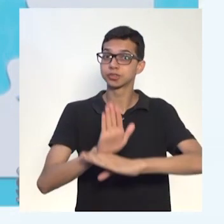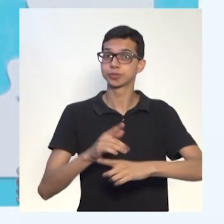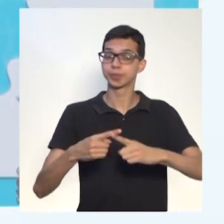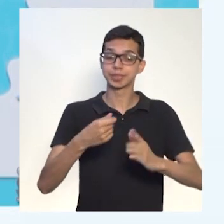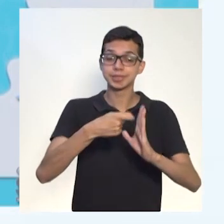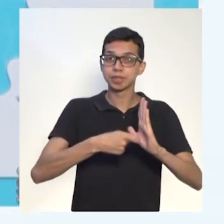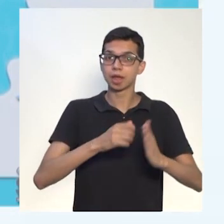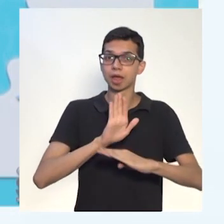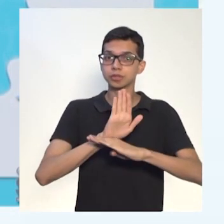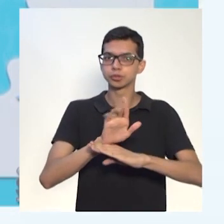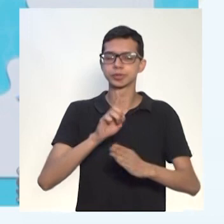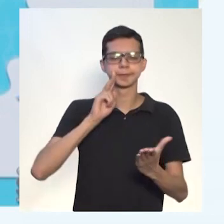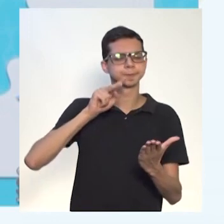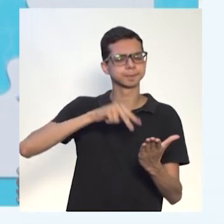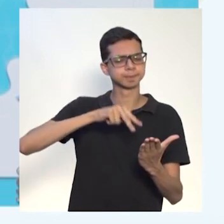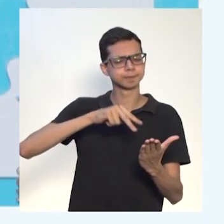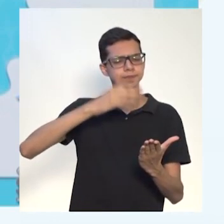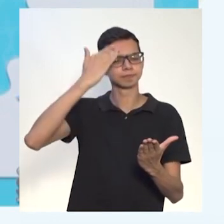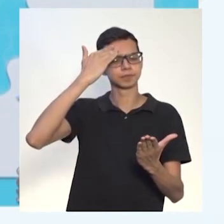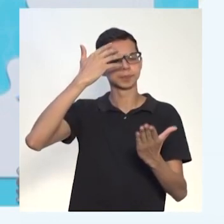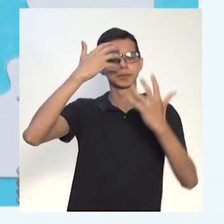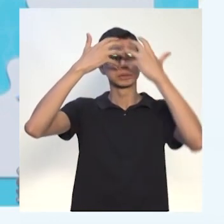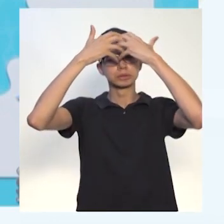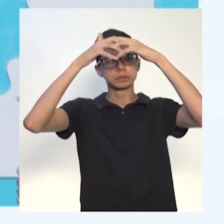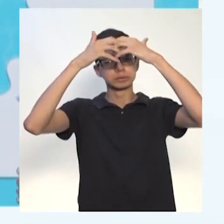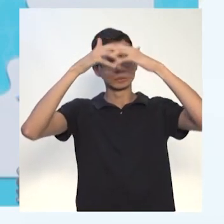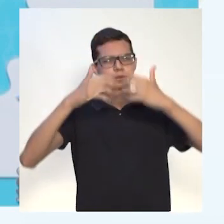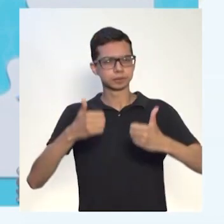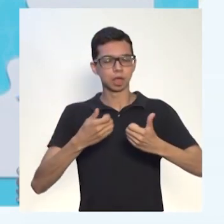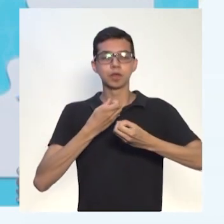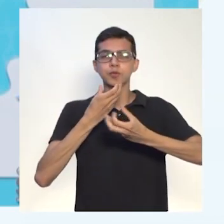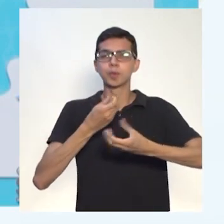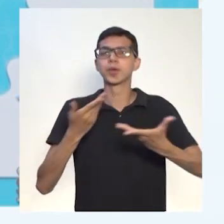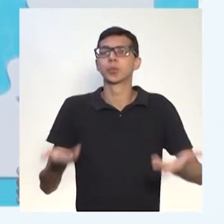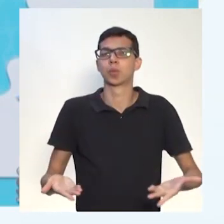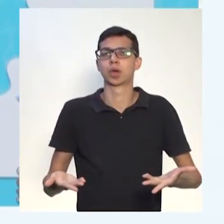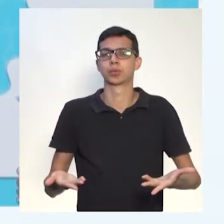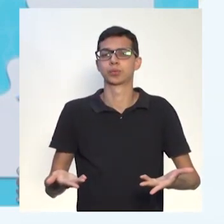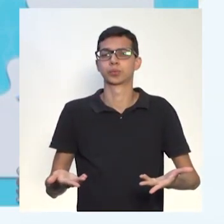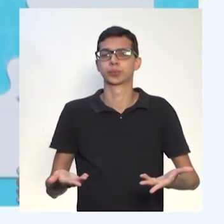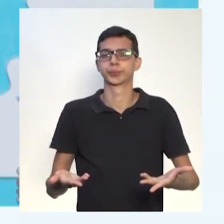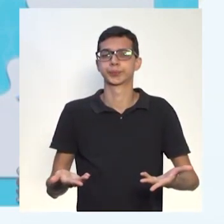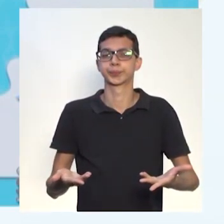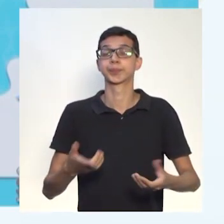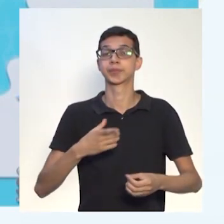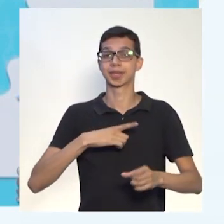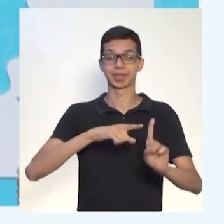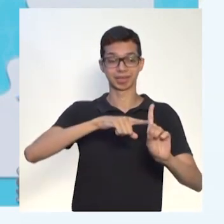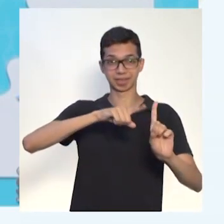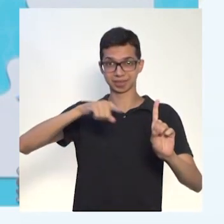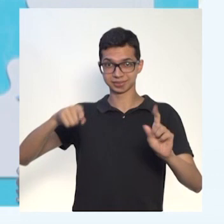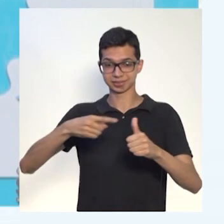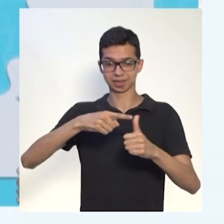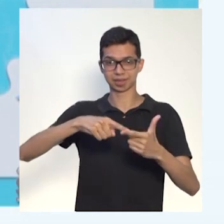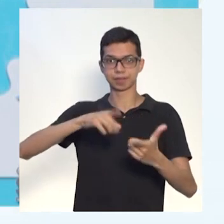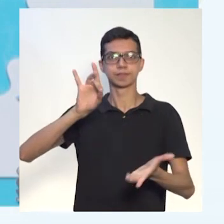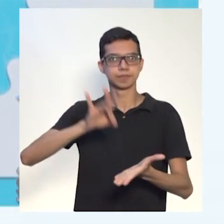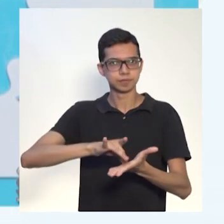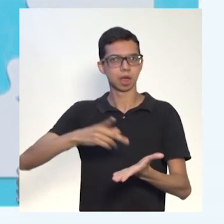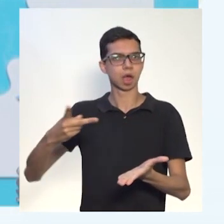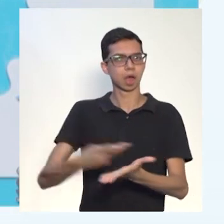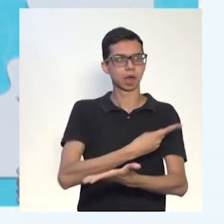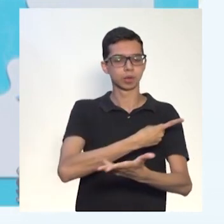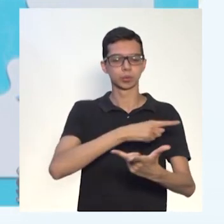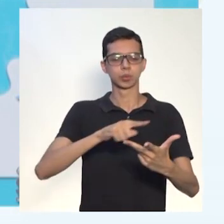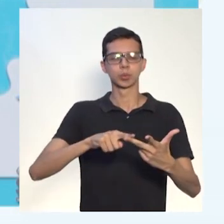Que tipo de informação, Felps? Encontrem dados estatísticos, fatos,